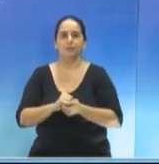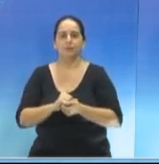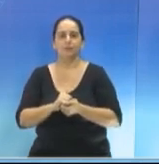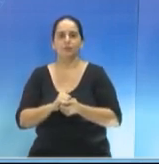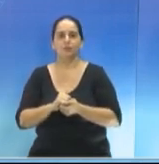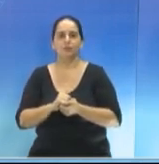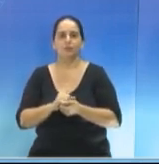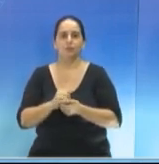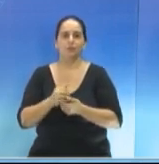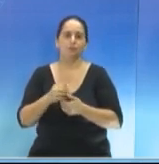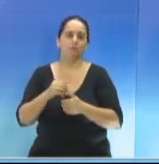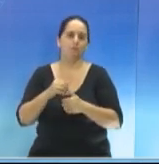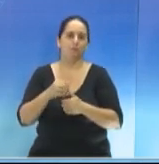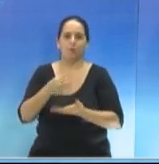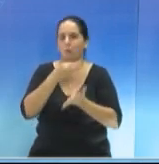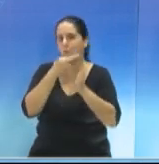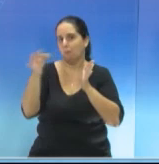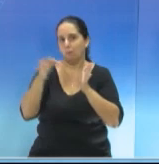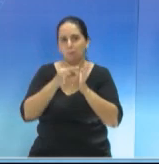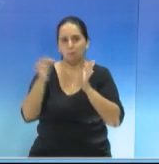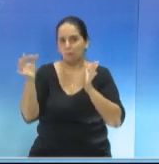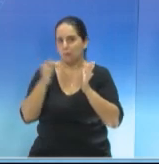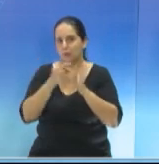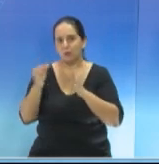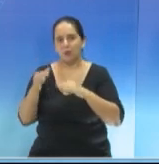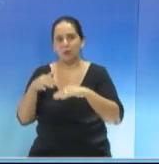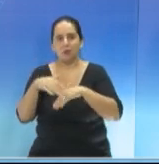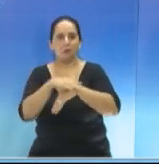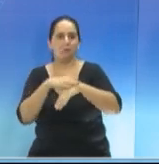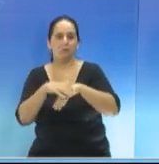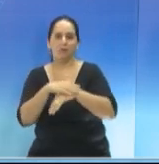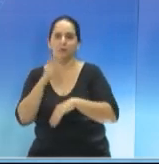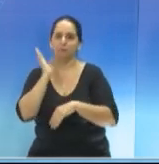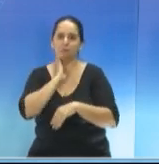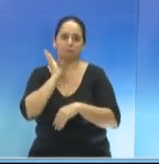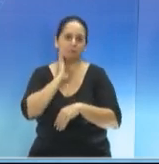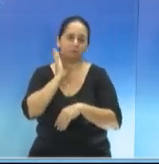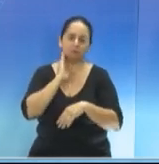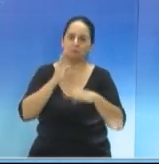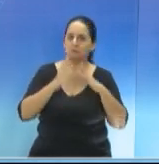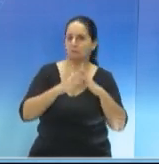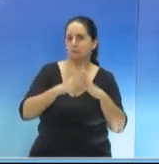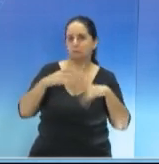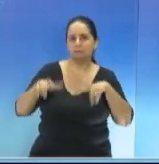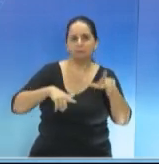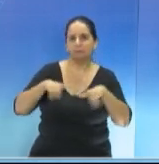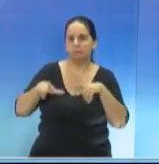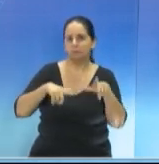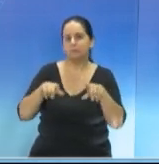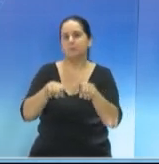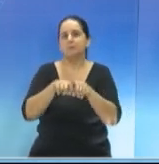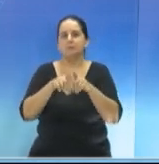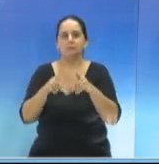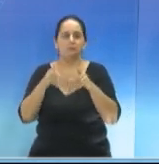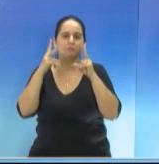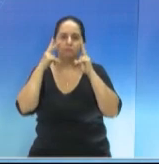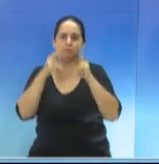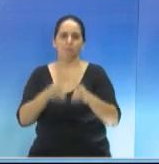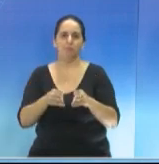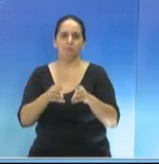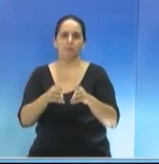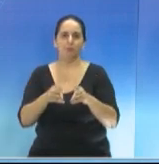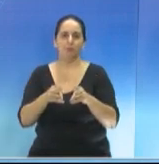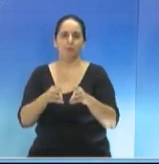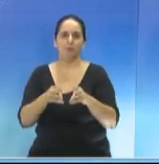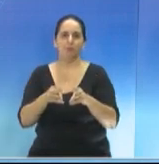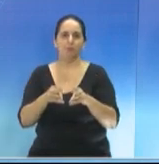se articularem entre elas, né? Seja conversas banais, seja conversa de casa, de trabalho, mas enfim, olha